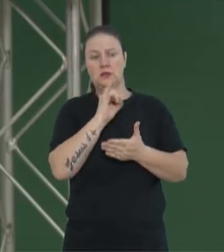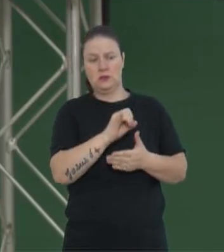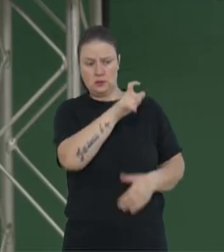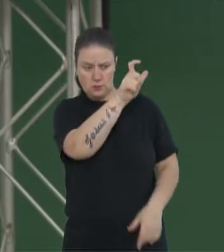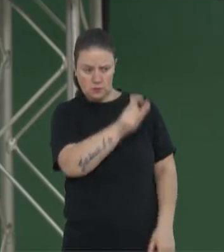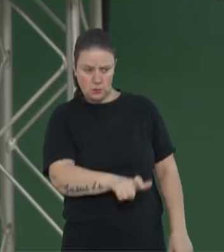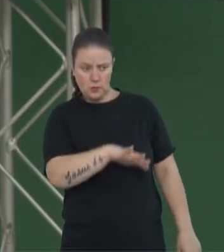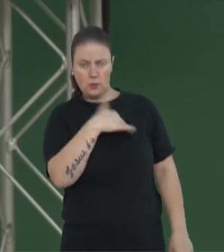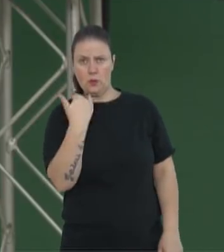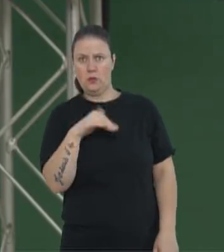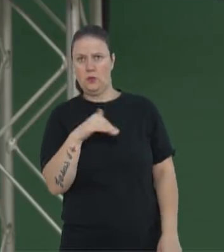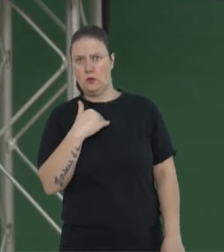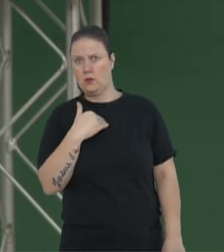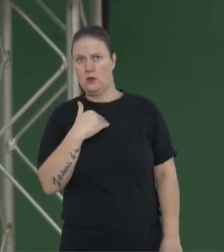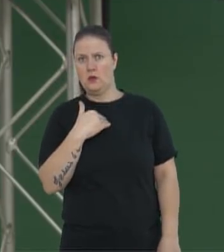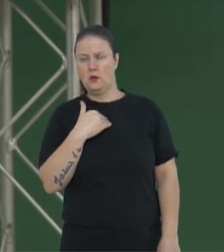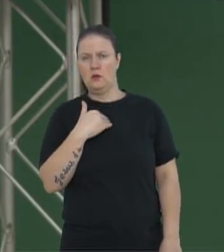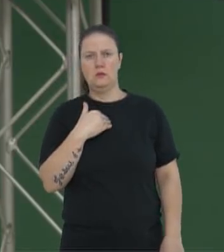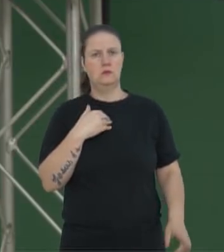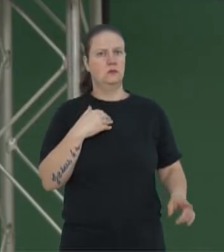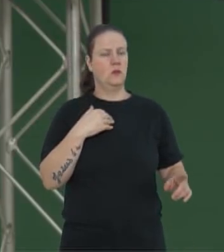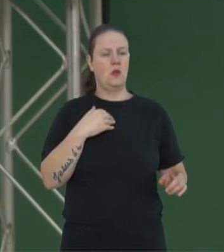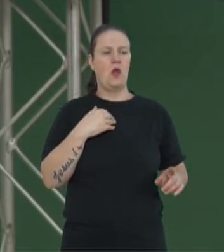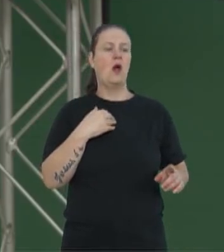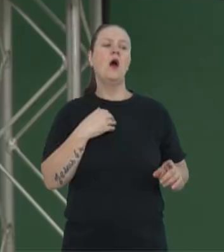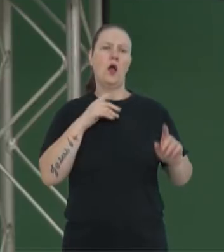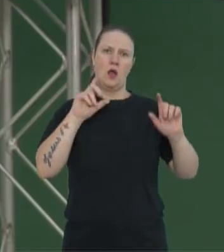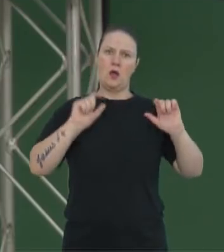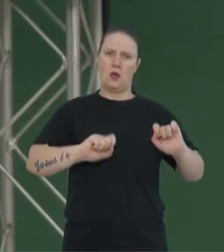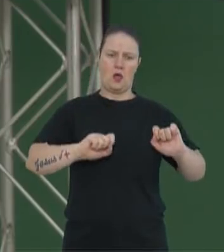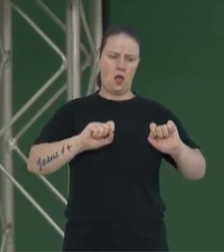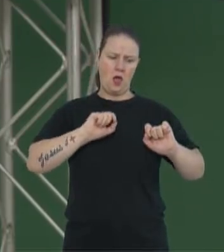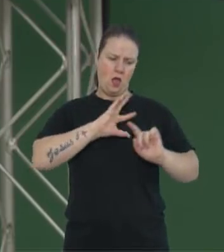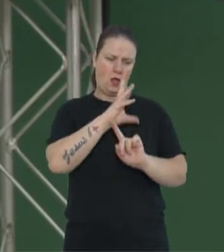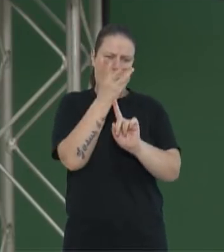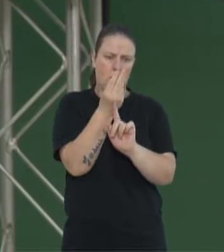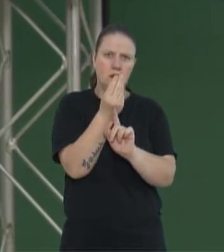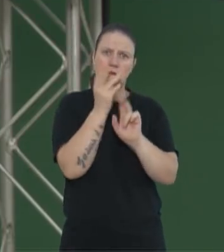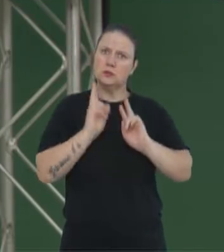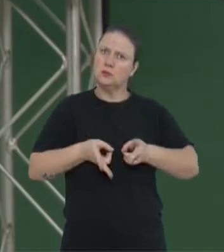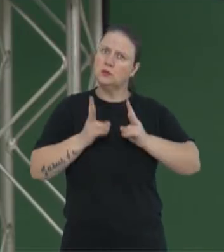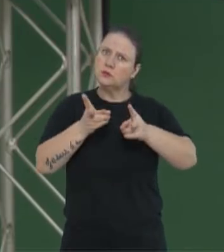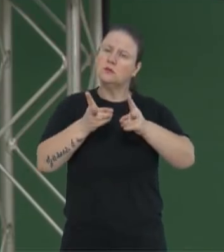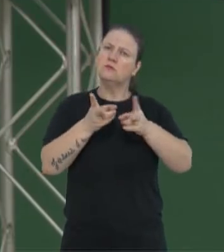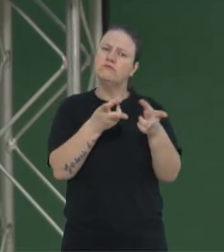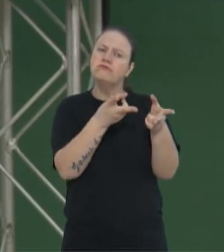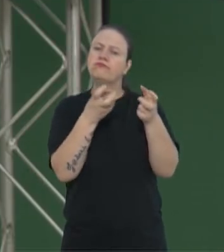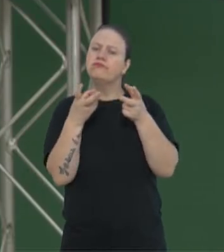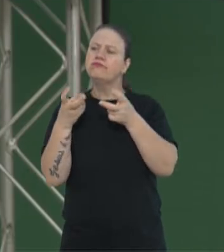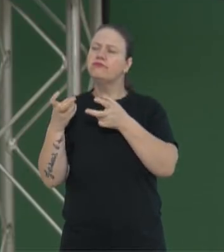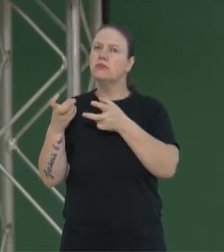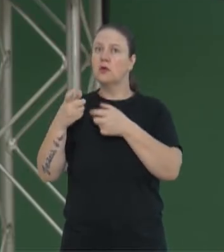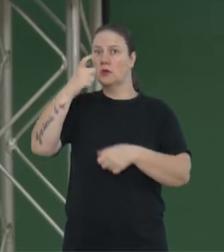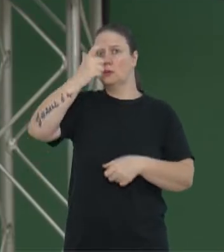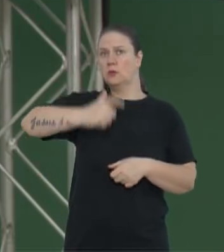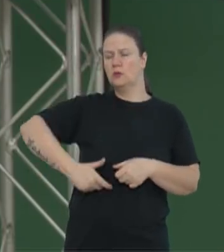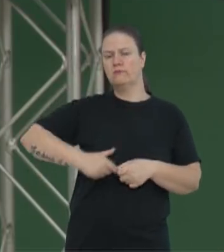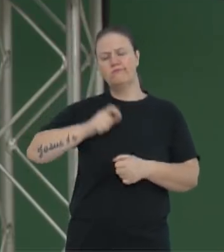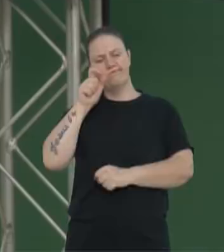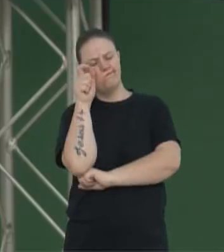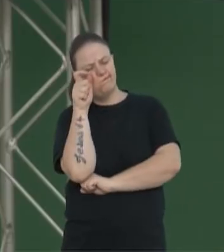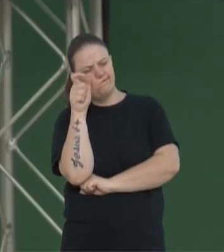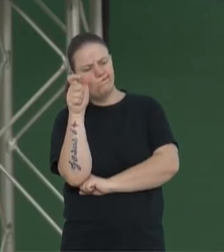compreendê-las é bem discutível, porque ela serve justamente para que as pessoas possam refletir em vários